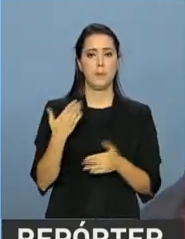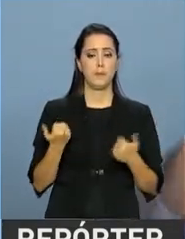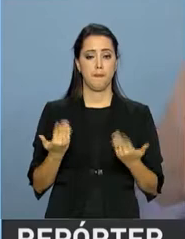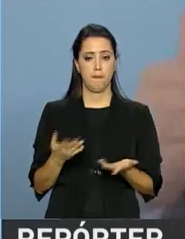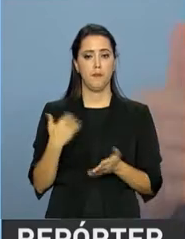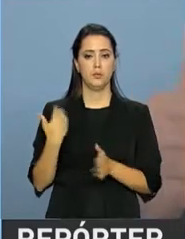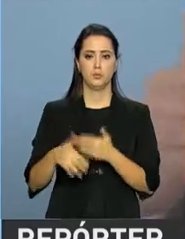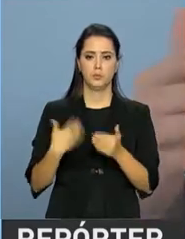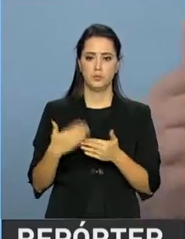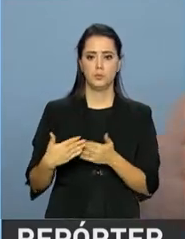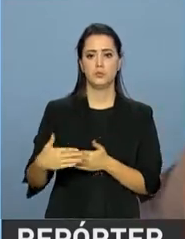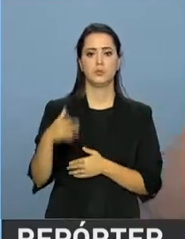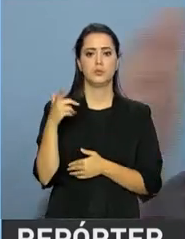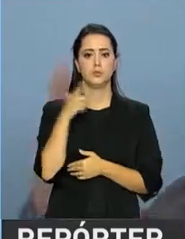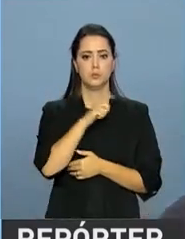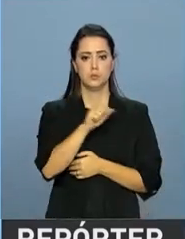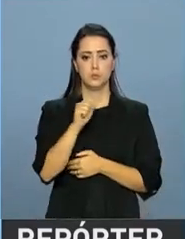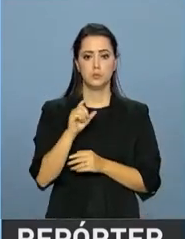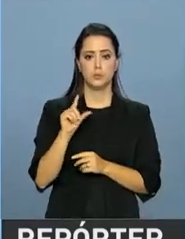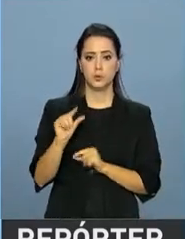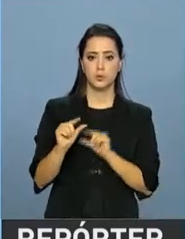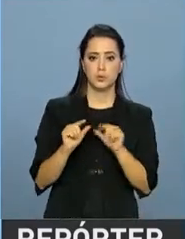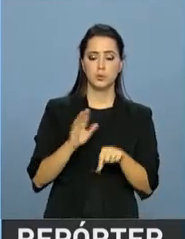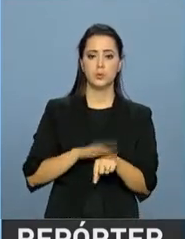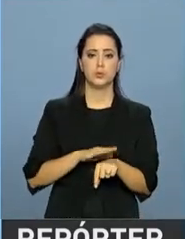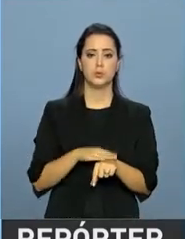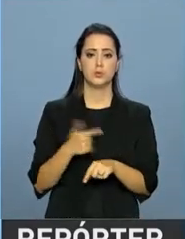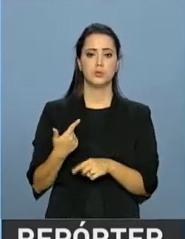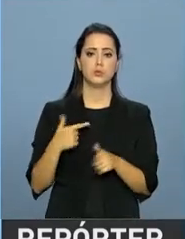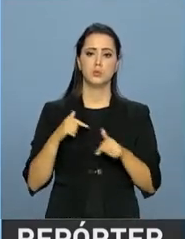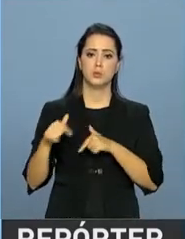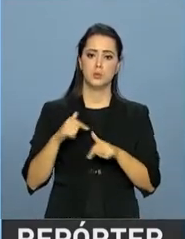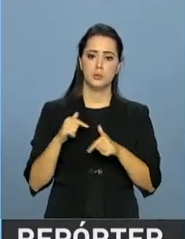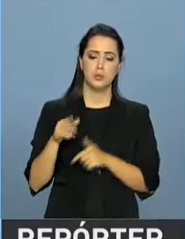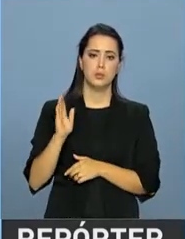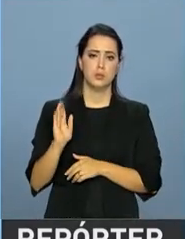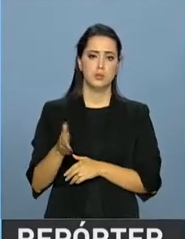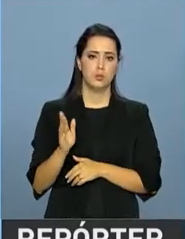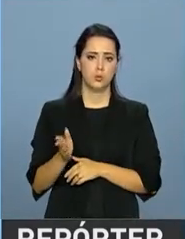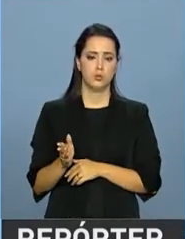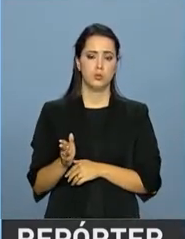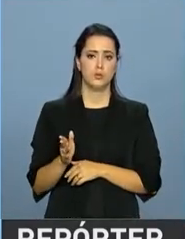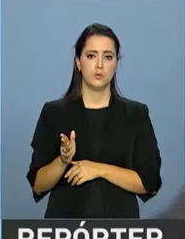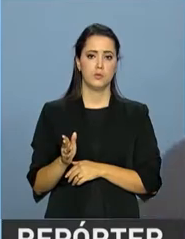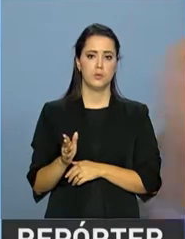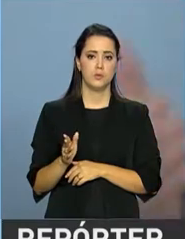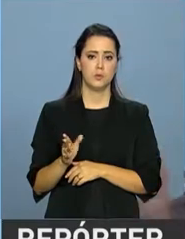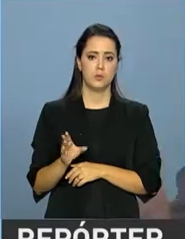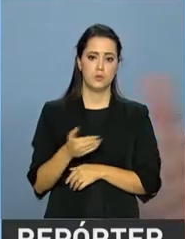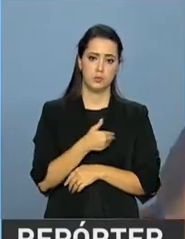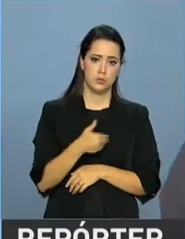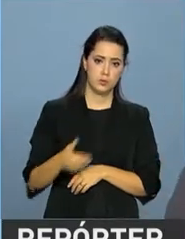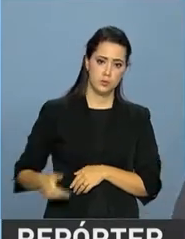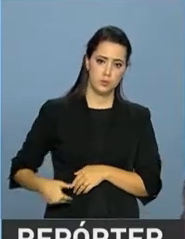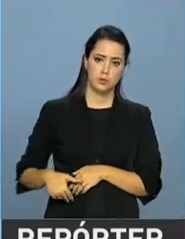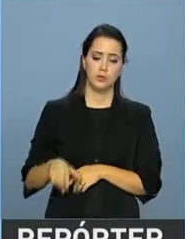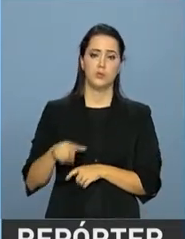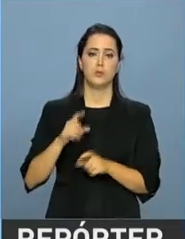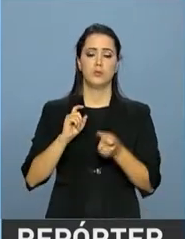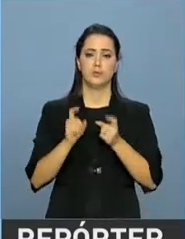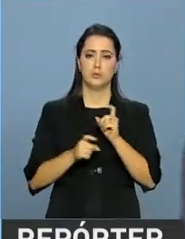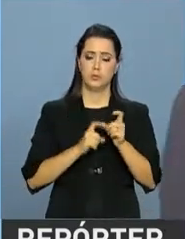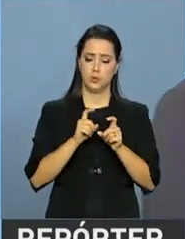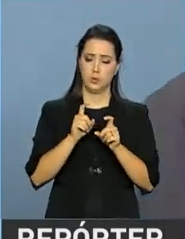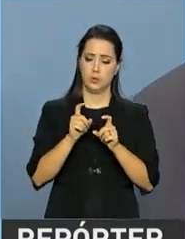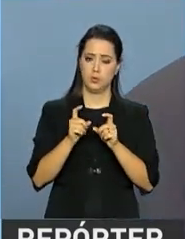que nós conseguimos em tão pouco tempo que nós estamos trabalhando com a o com o governo digital do